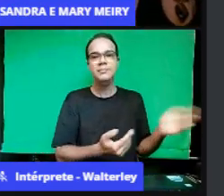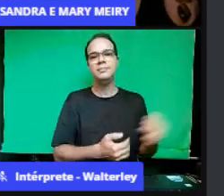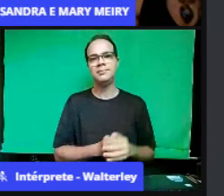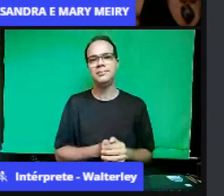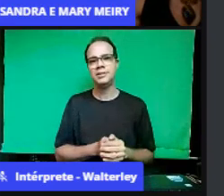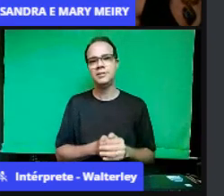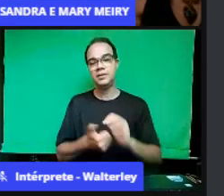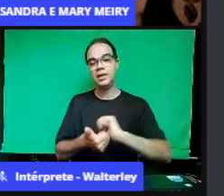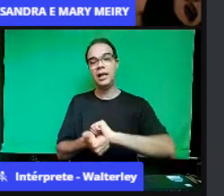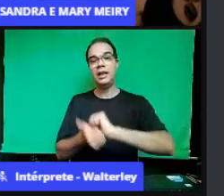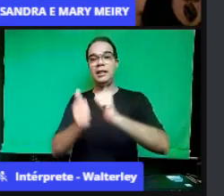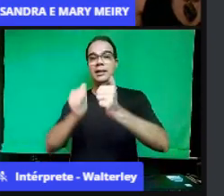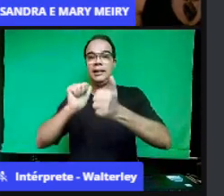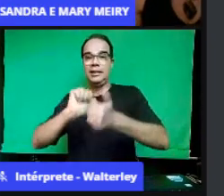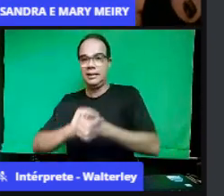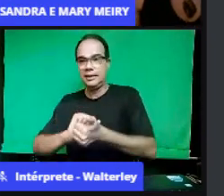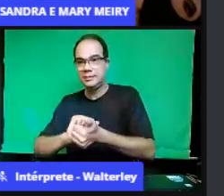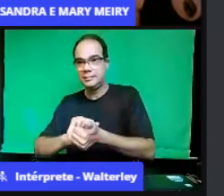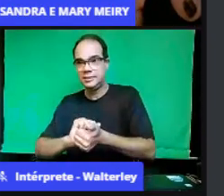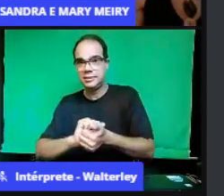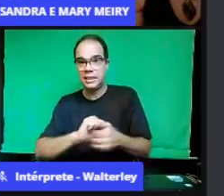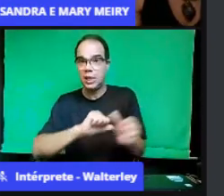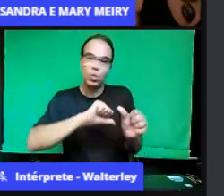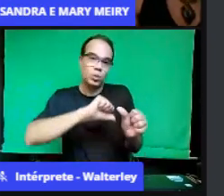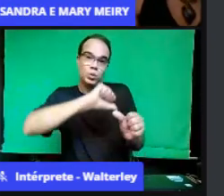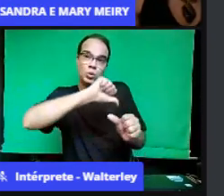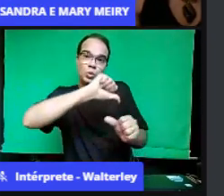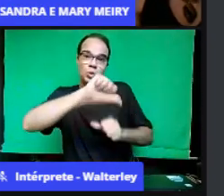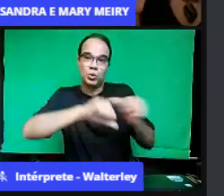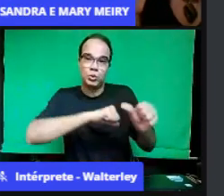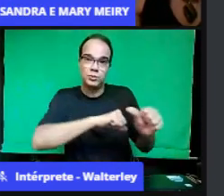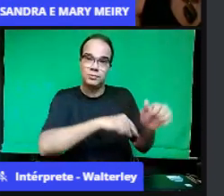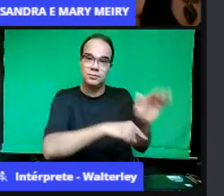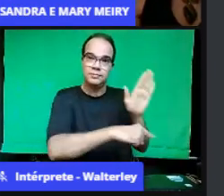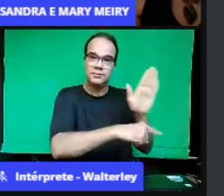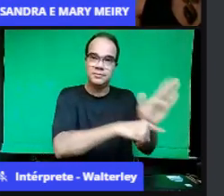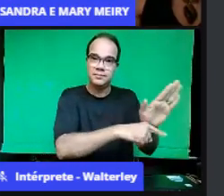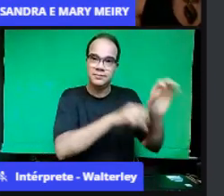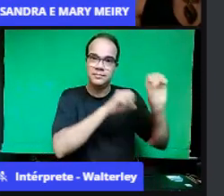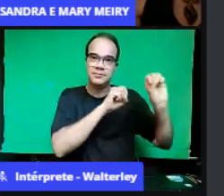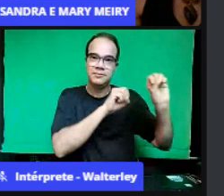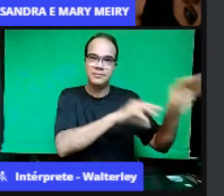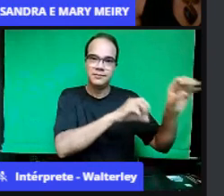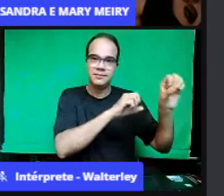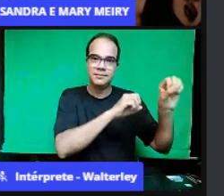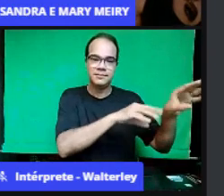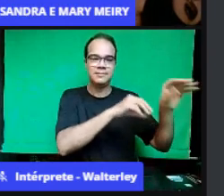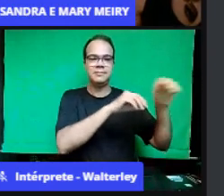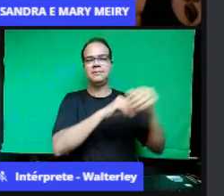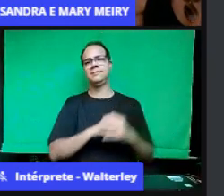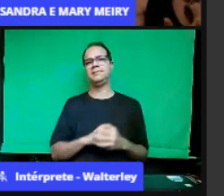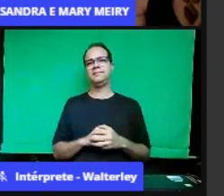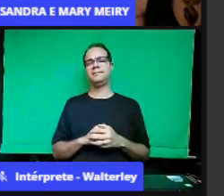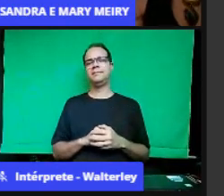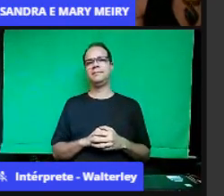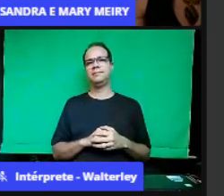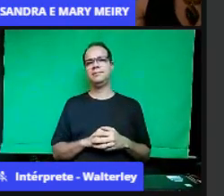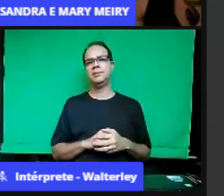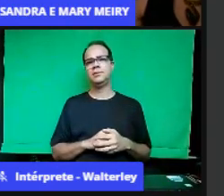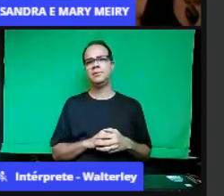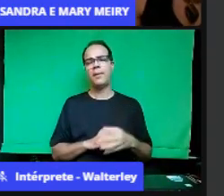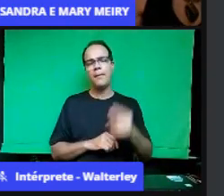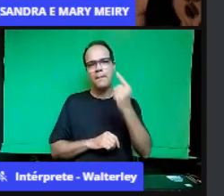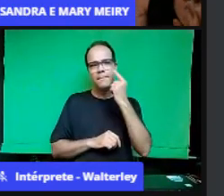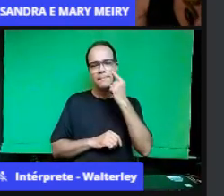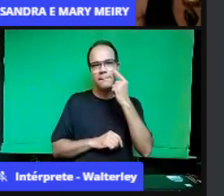materiais para que isso ocorra, né? E aí, a situação da verificação da aprendizagem, eu vou verificar